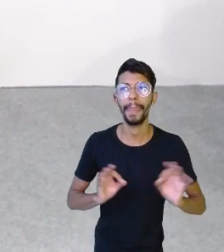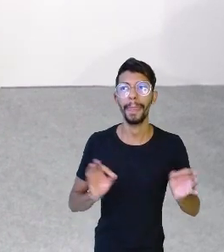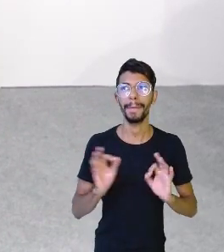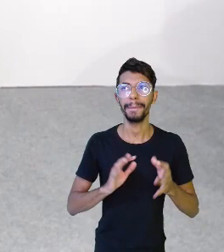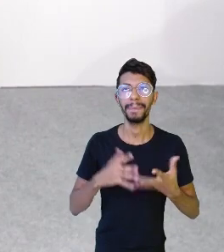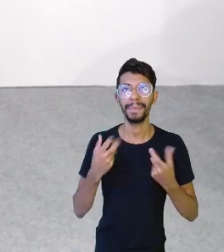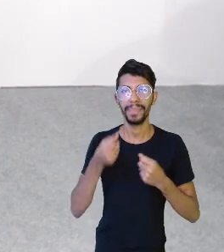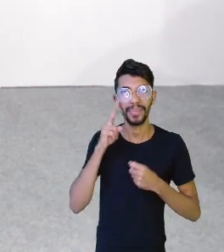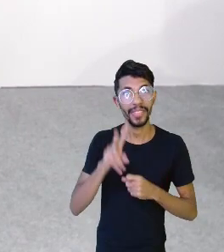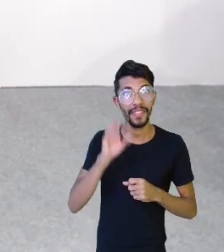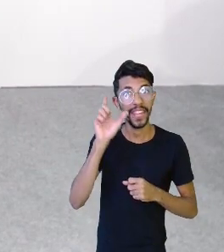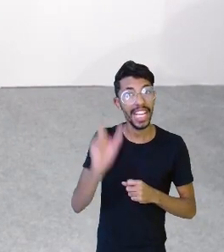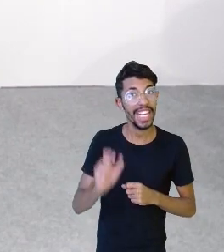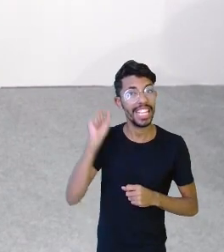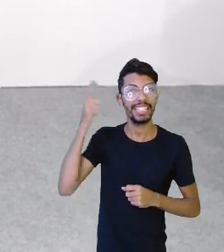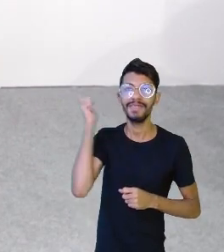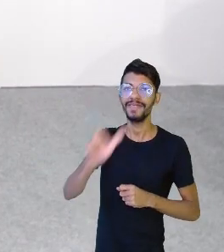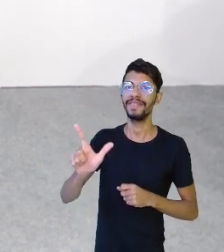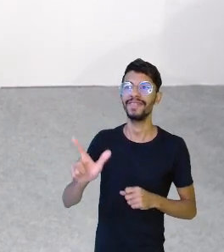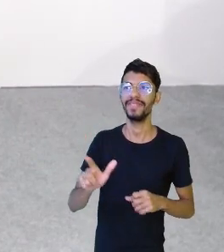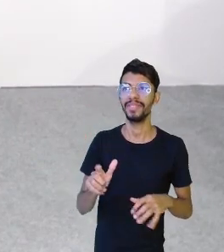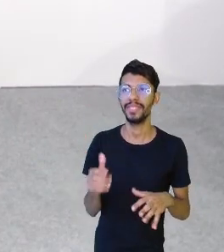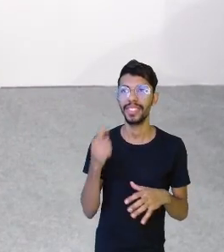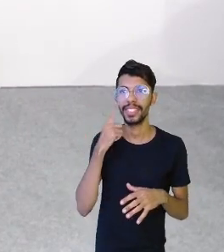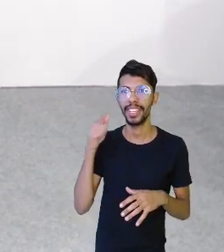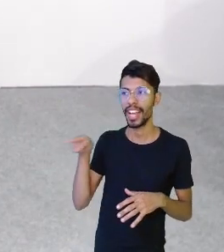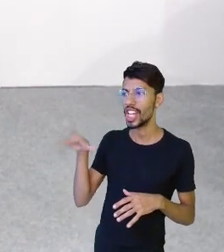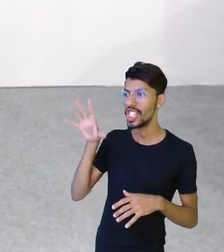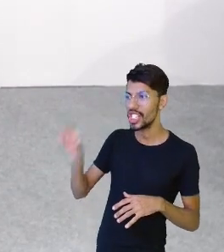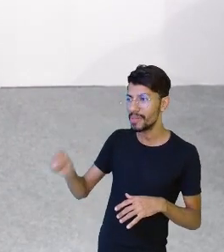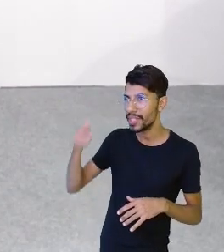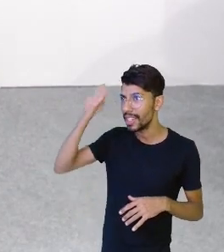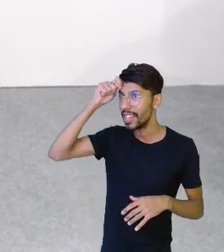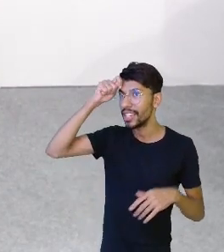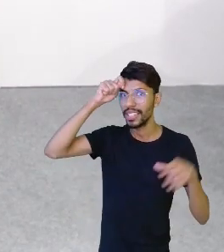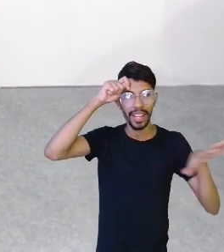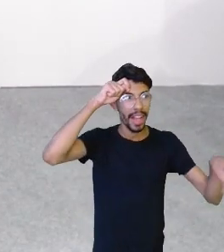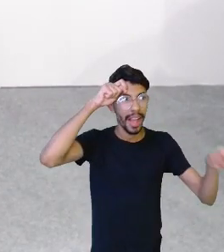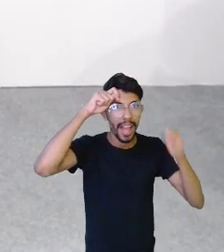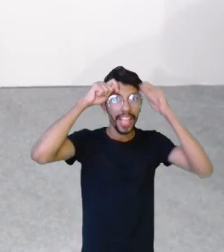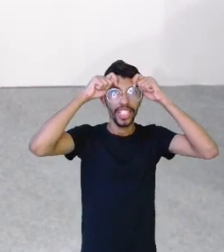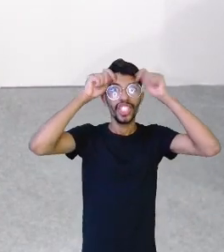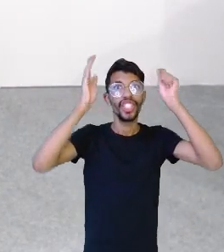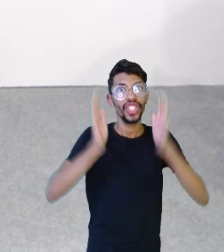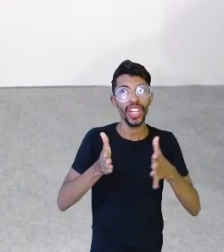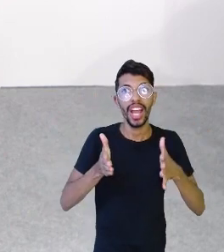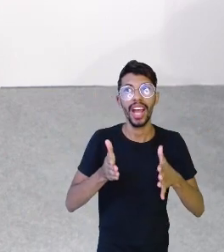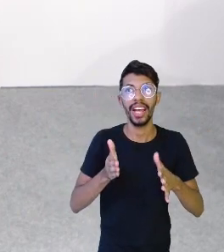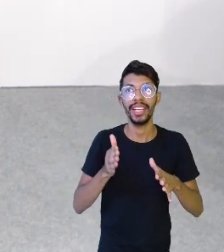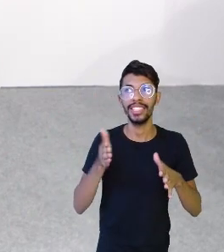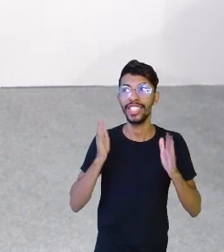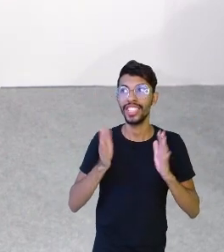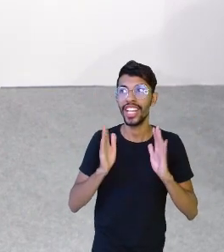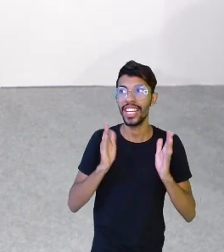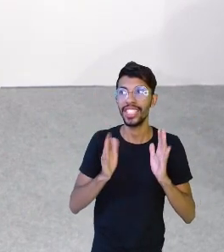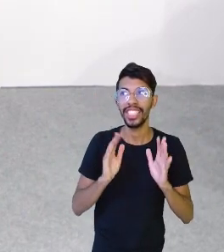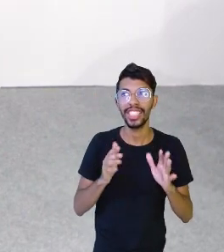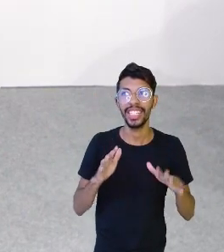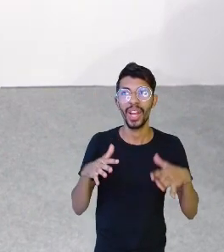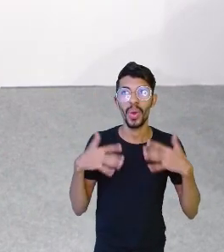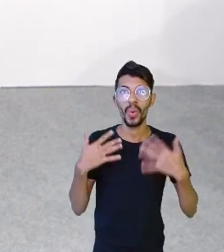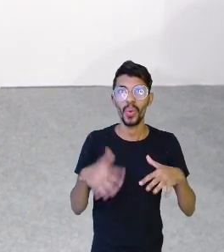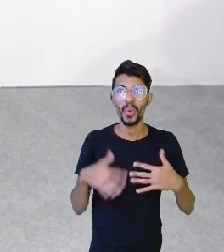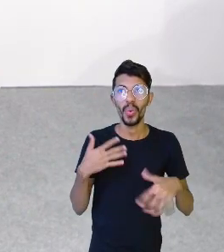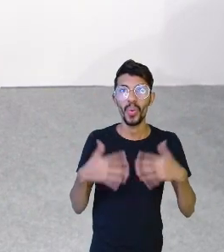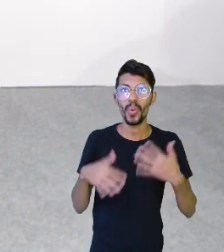Vamos ver quem é que vai ganhar agora. Sandra já pegou a carta. Vocês já sabem? Você já sabe o resultado, mas deixa eu ver aqui que eu não